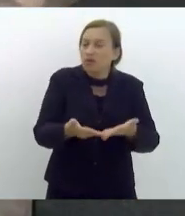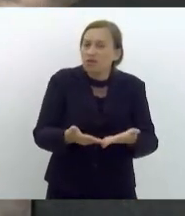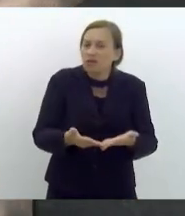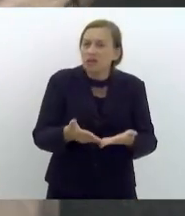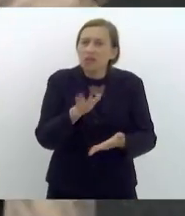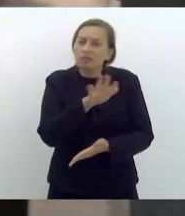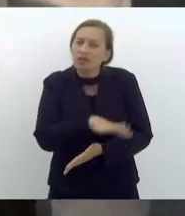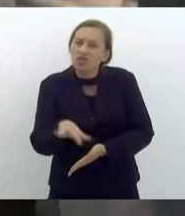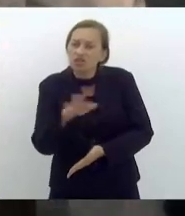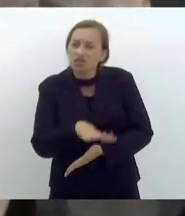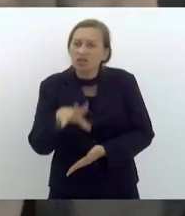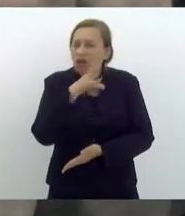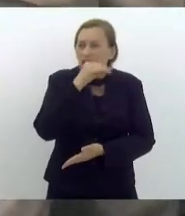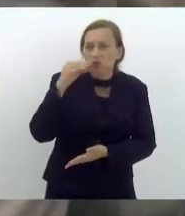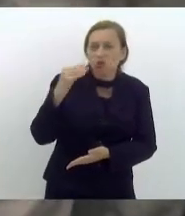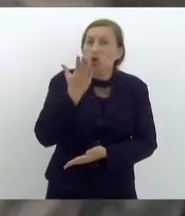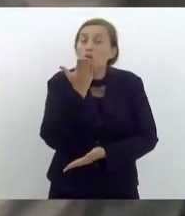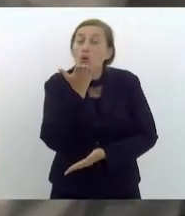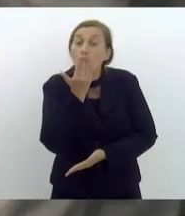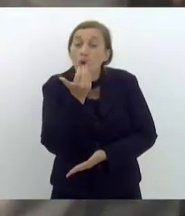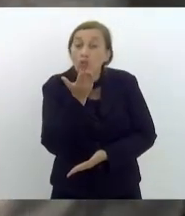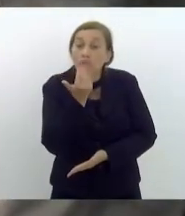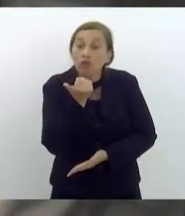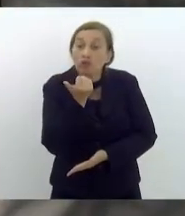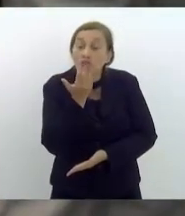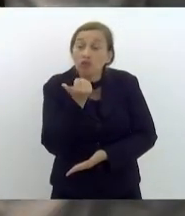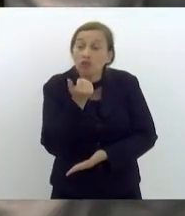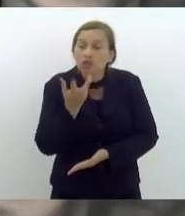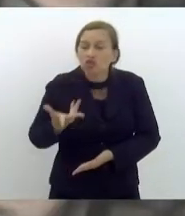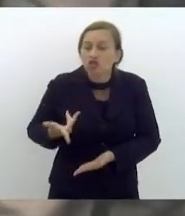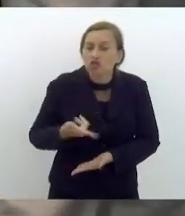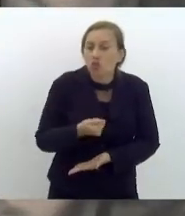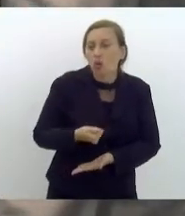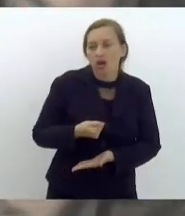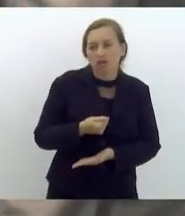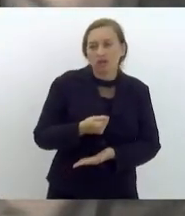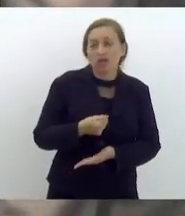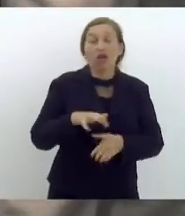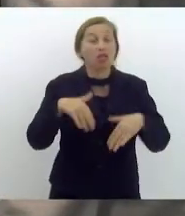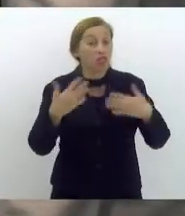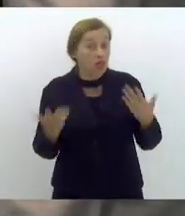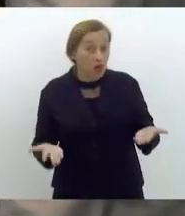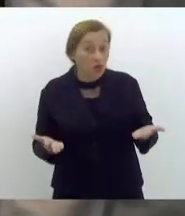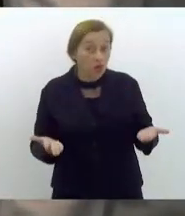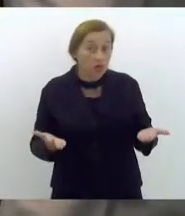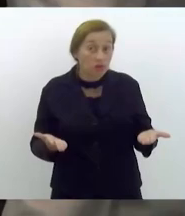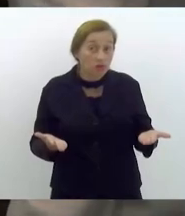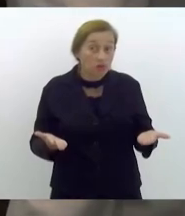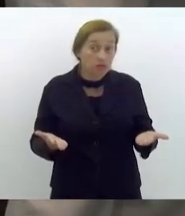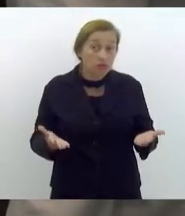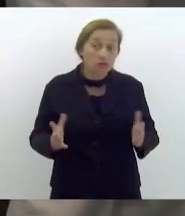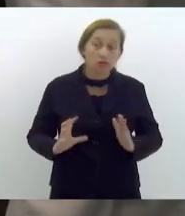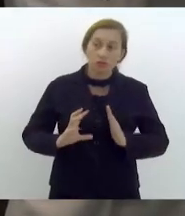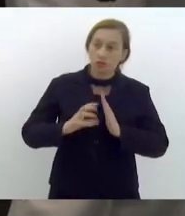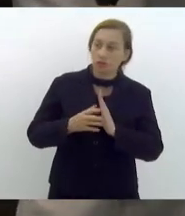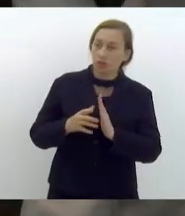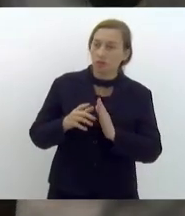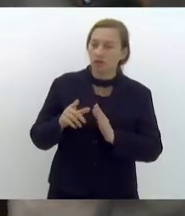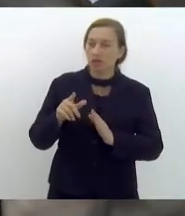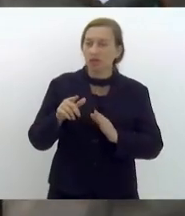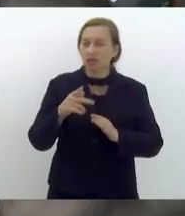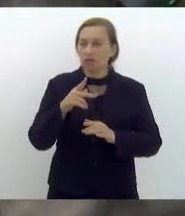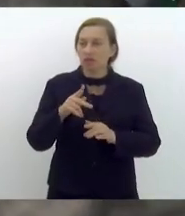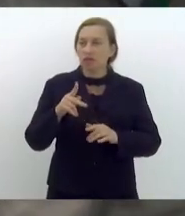para as crianças e para os adolescentes comida de qualidade então a bancada do partido dos